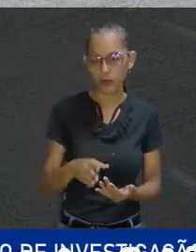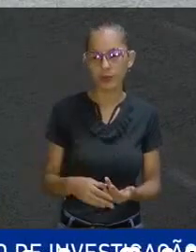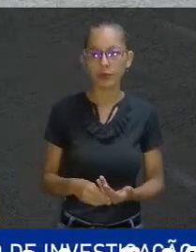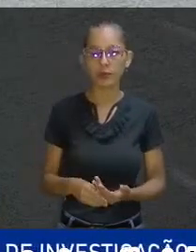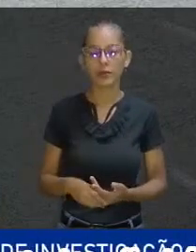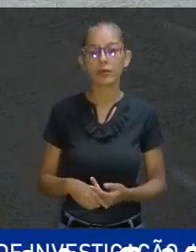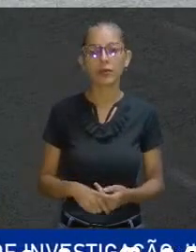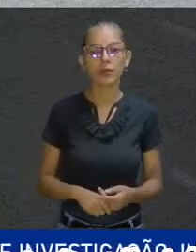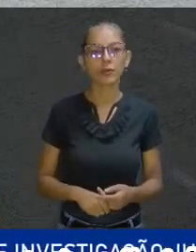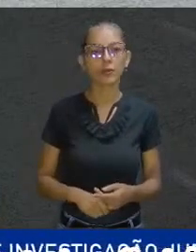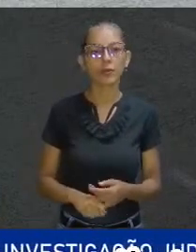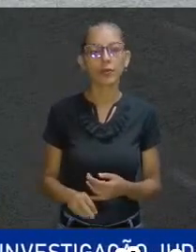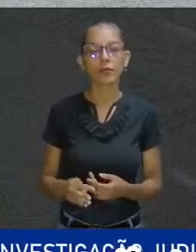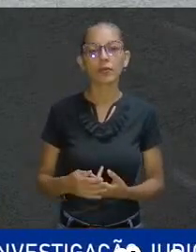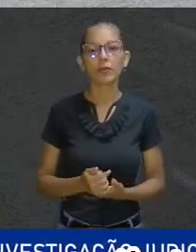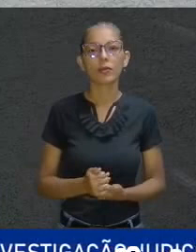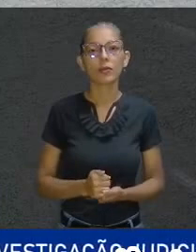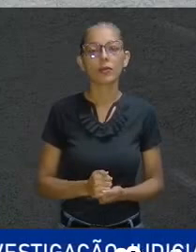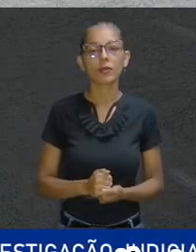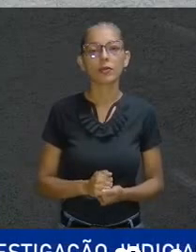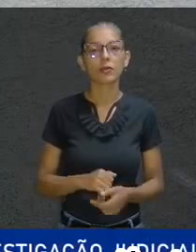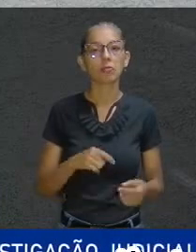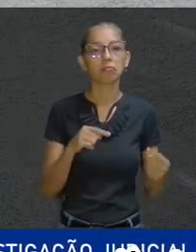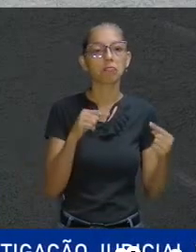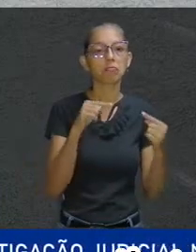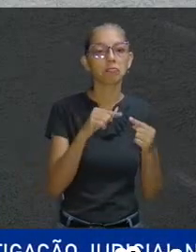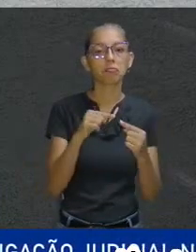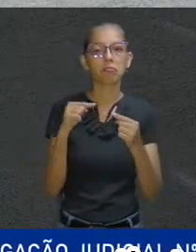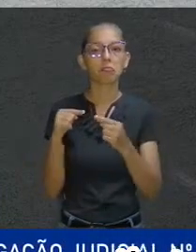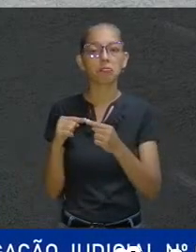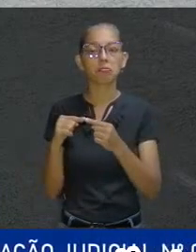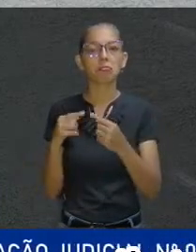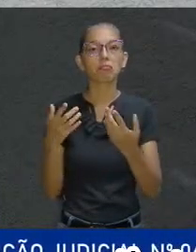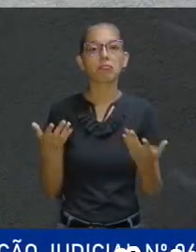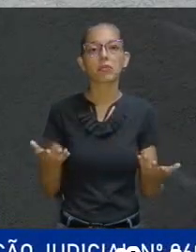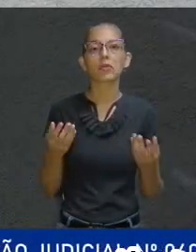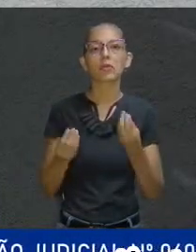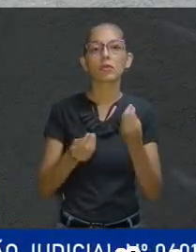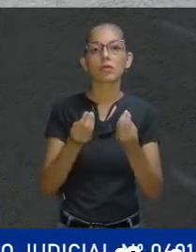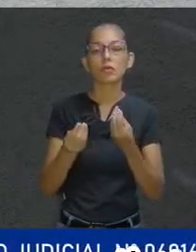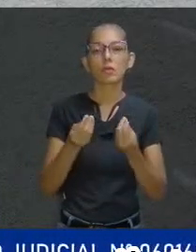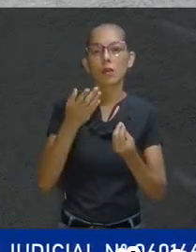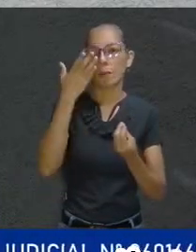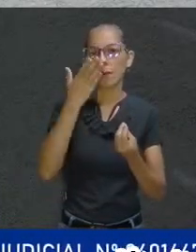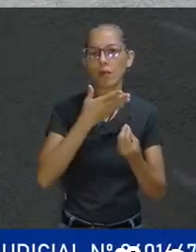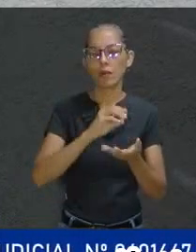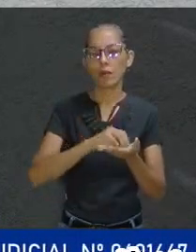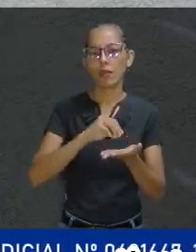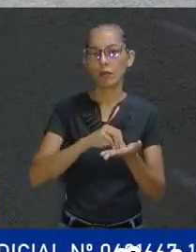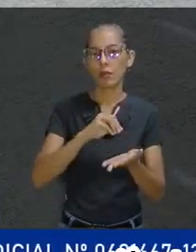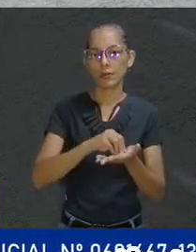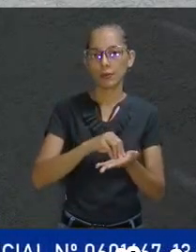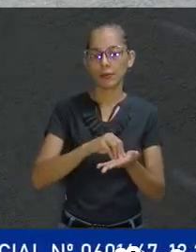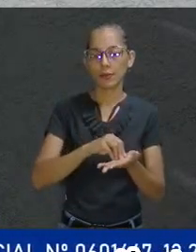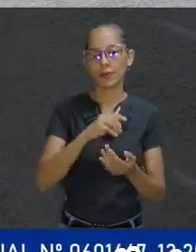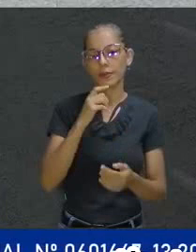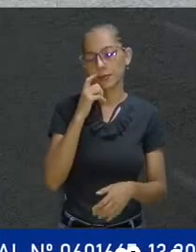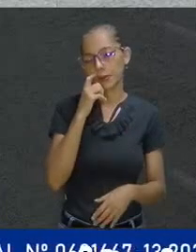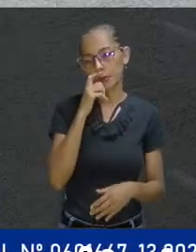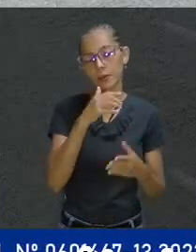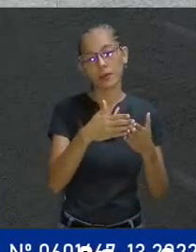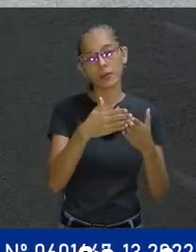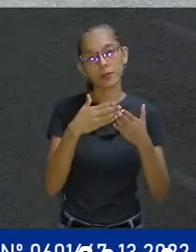entre as imputações e o representado, não há prova cabal e robusta do alegado ilícito e, por fim,